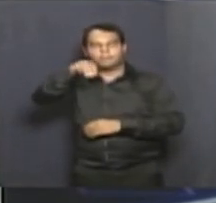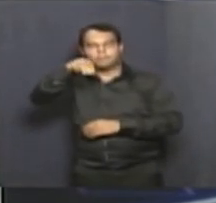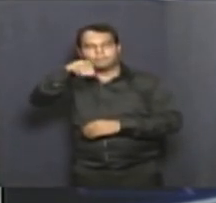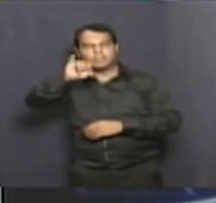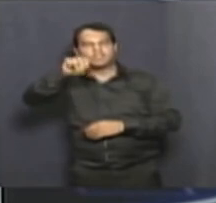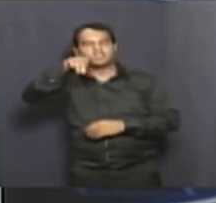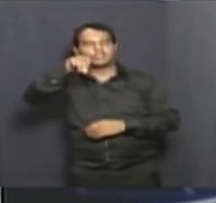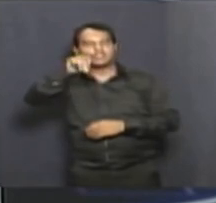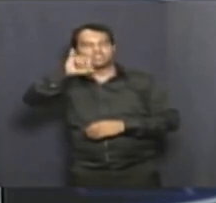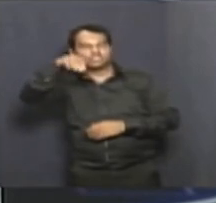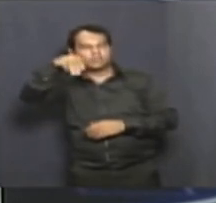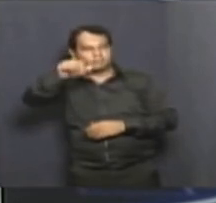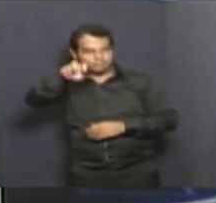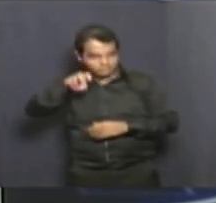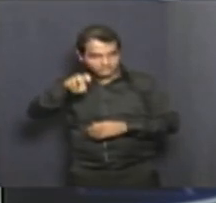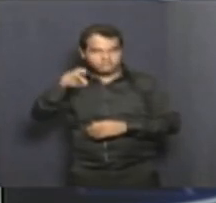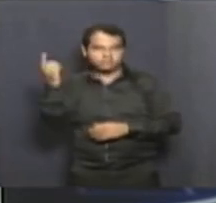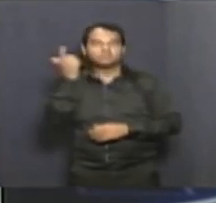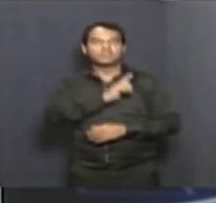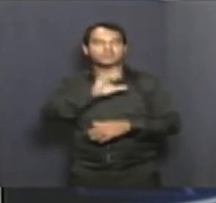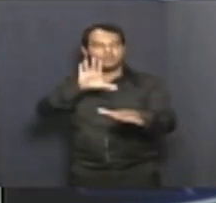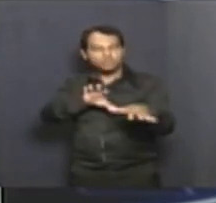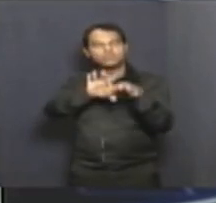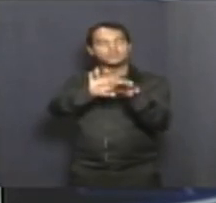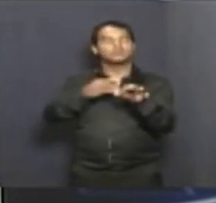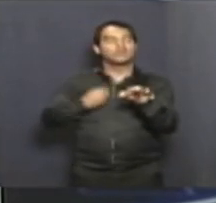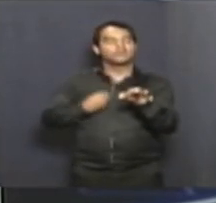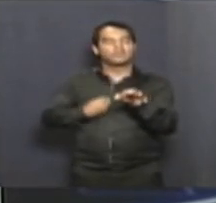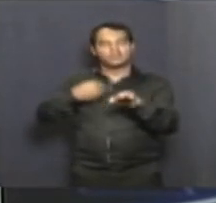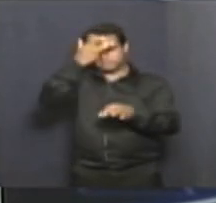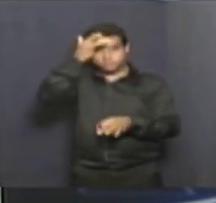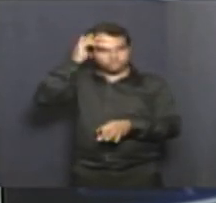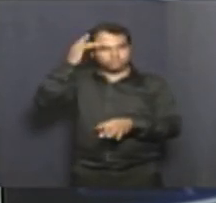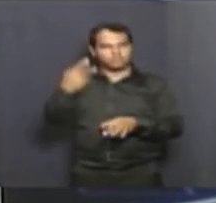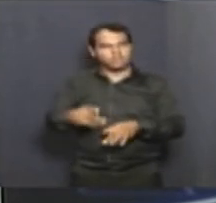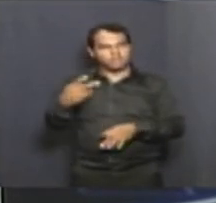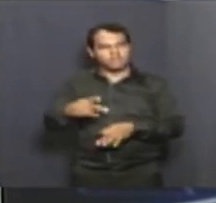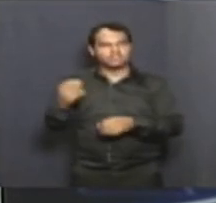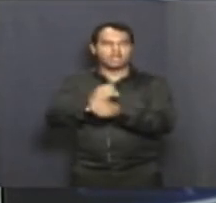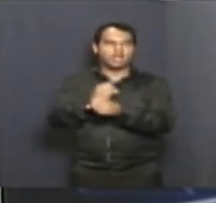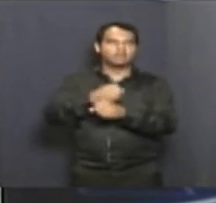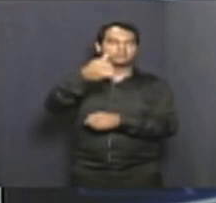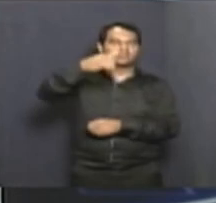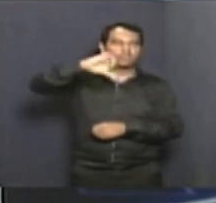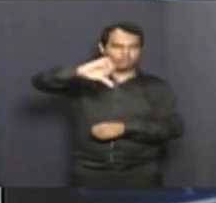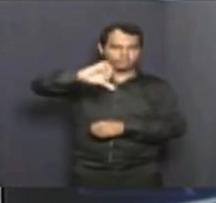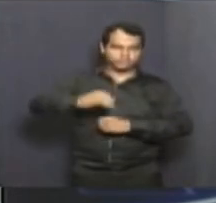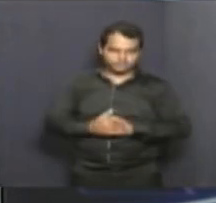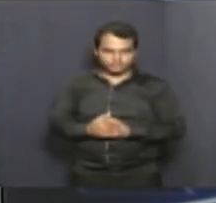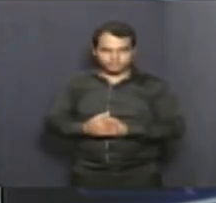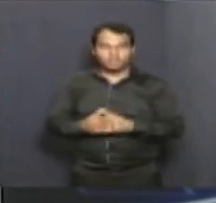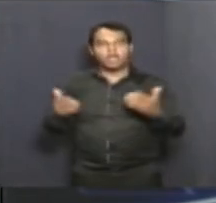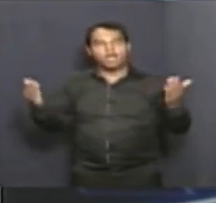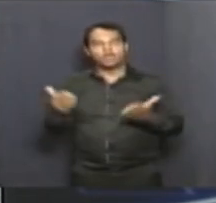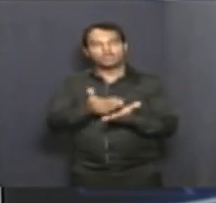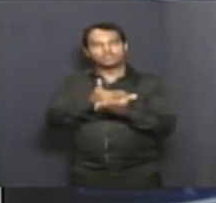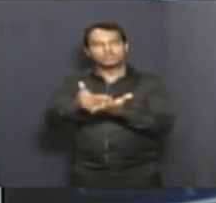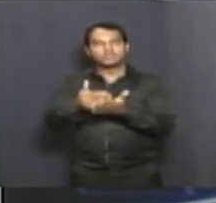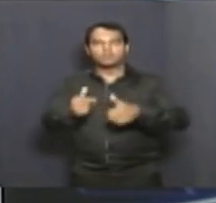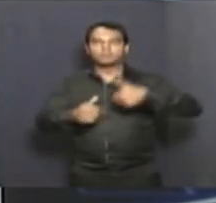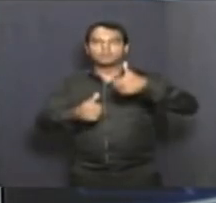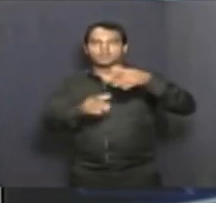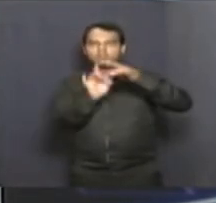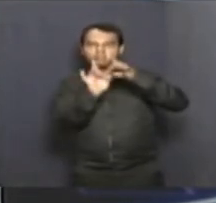jornalismo faz parte da vida dos sul-mato-grossenses a 19 anos vamos então o primeiro bloco do debate